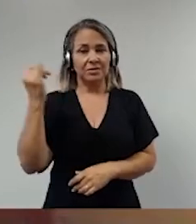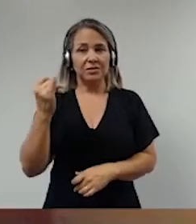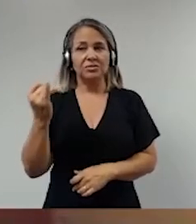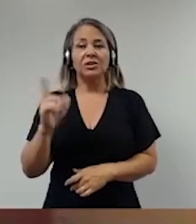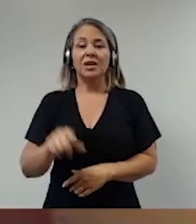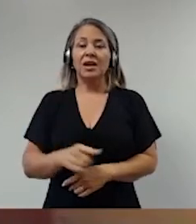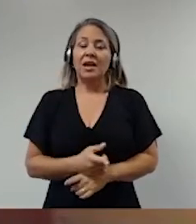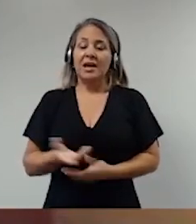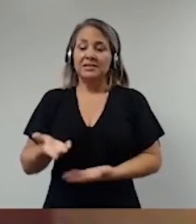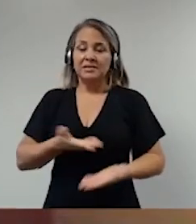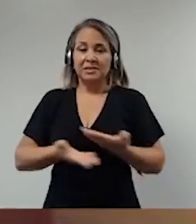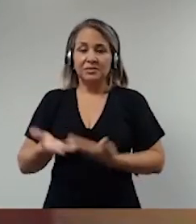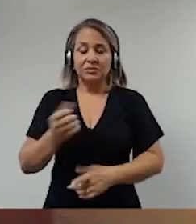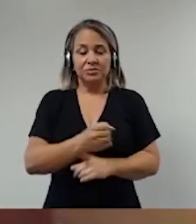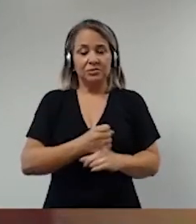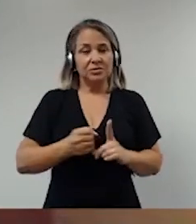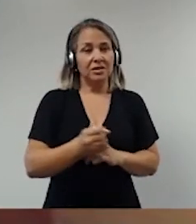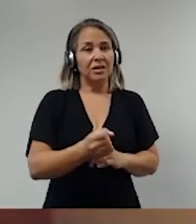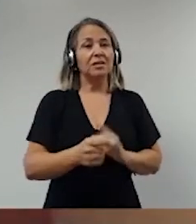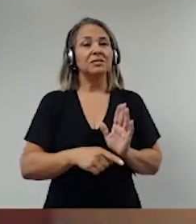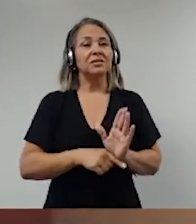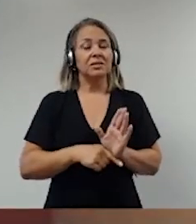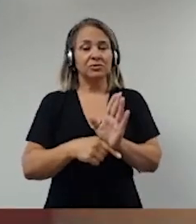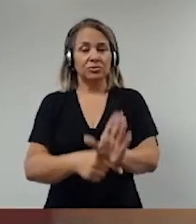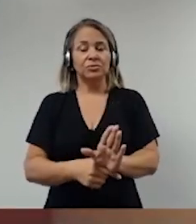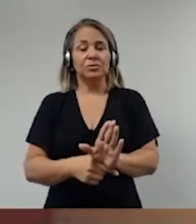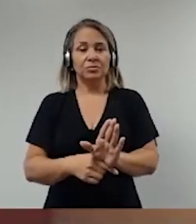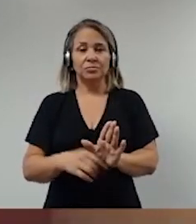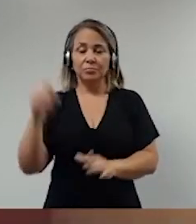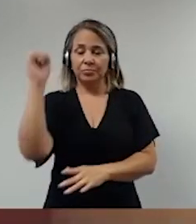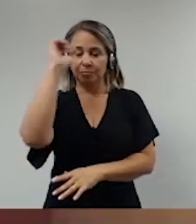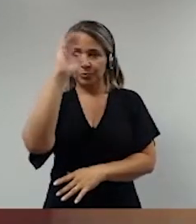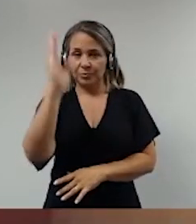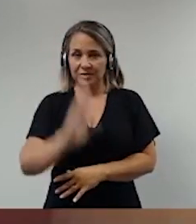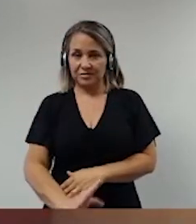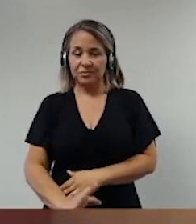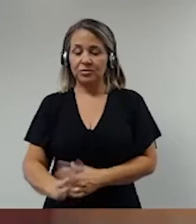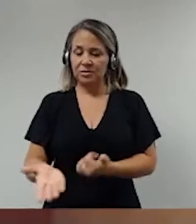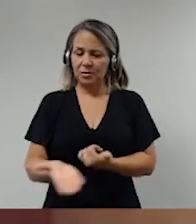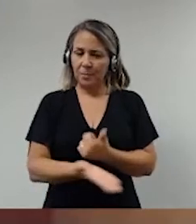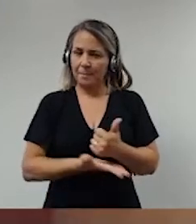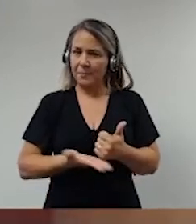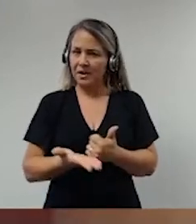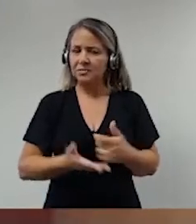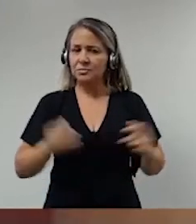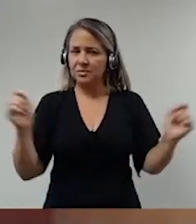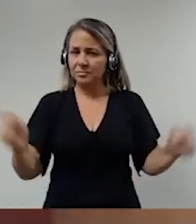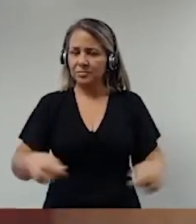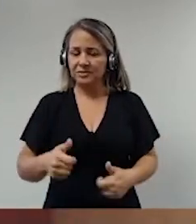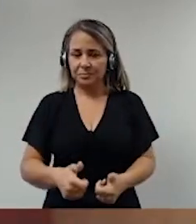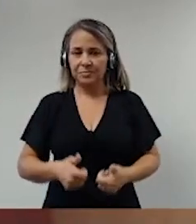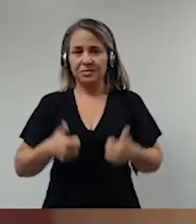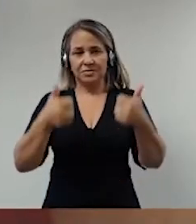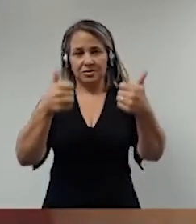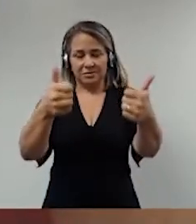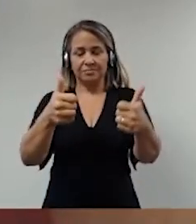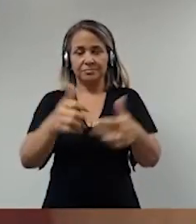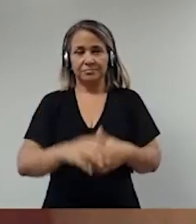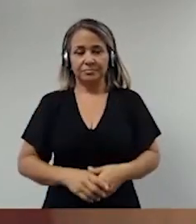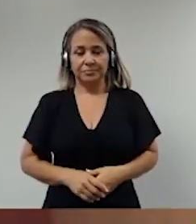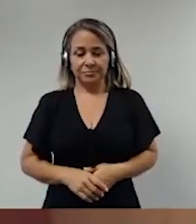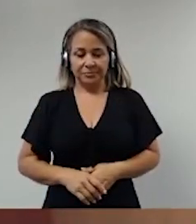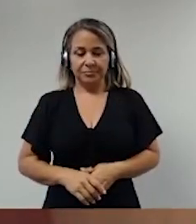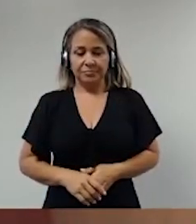sociais que dão base para o Brasil e para que o Brasil possa ser aquilo que de melhor ele pode ser. E